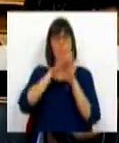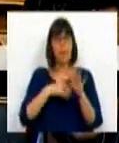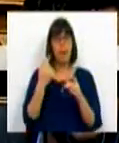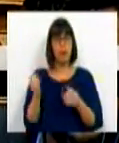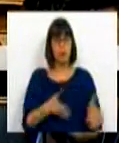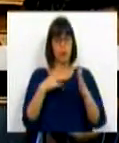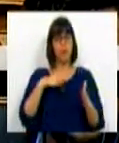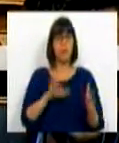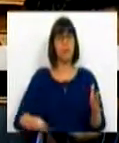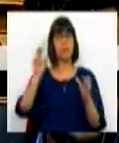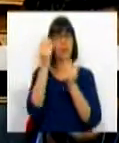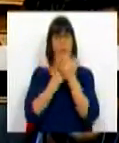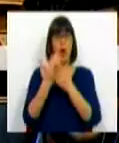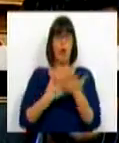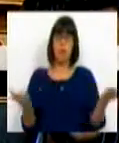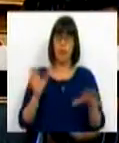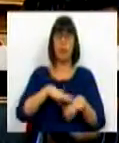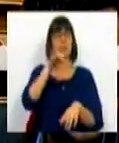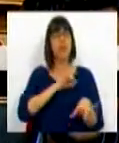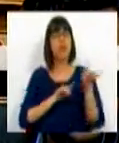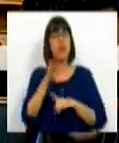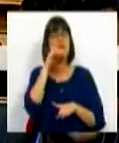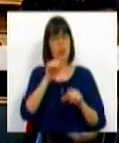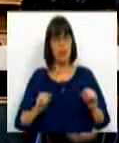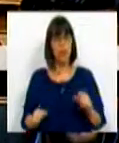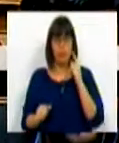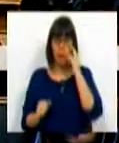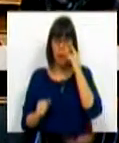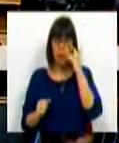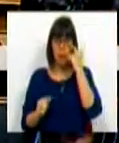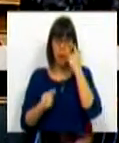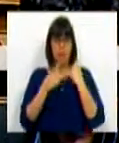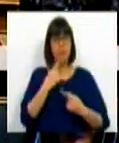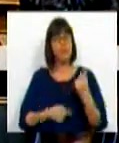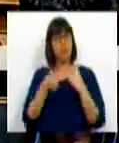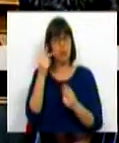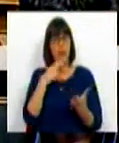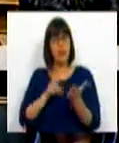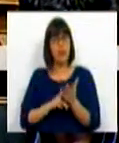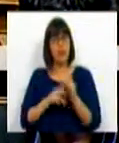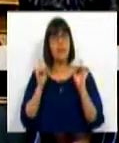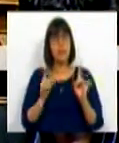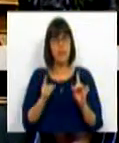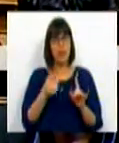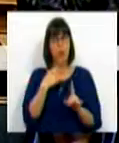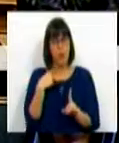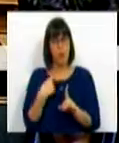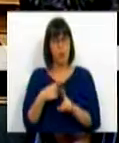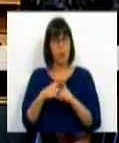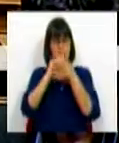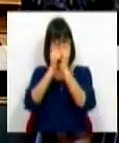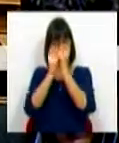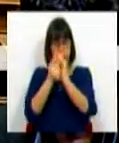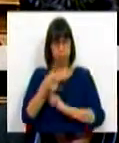condições produtivas da economia portuguesa. É por isso, senhores deputados, que por alguma estranha razão, depois de tanto sucesso